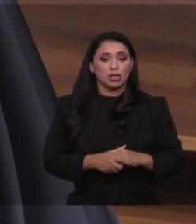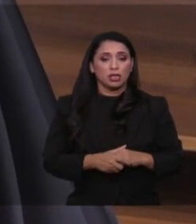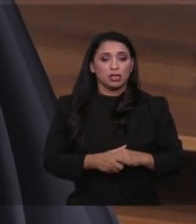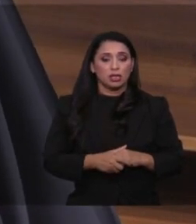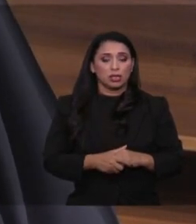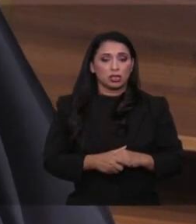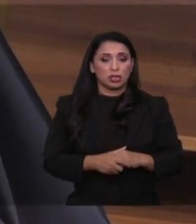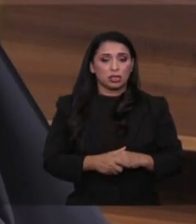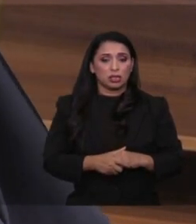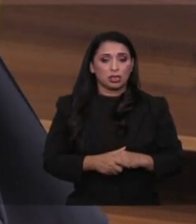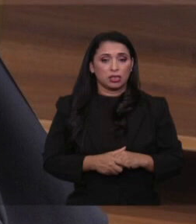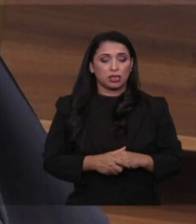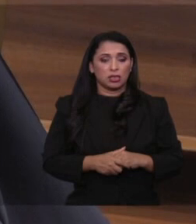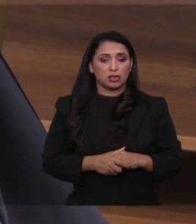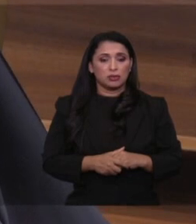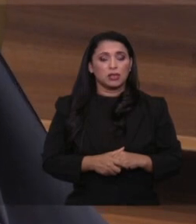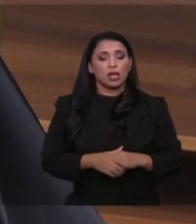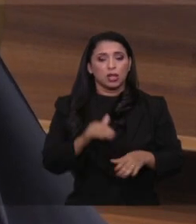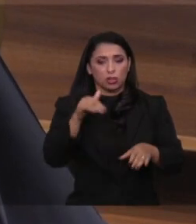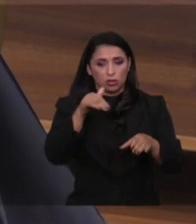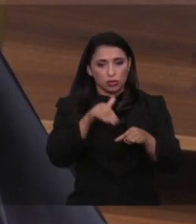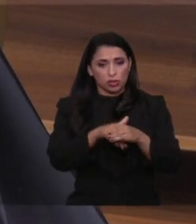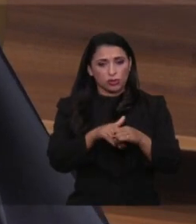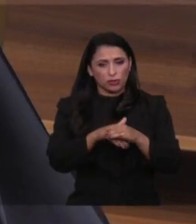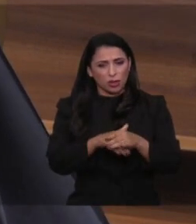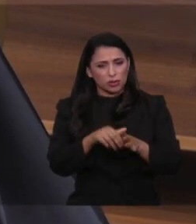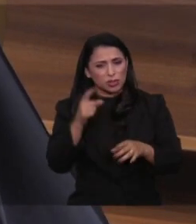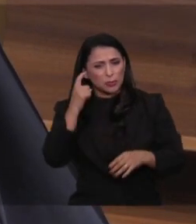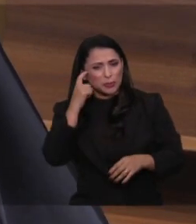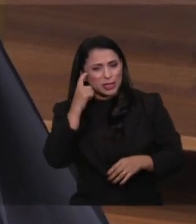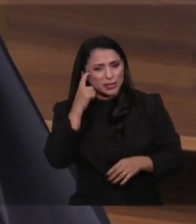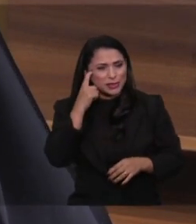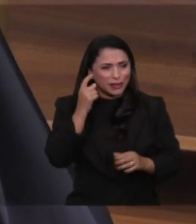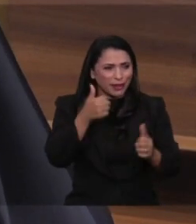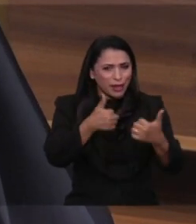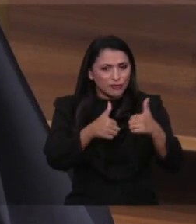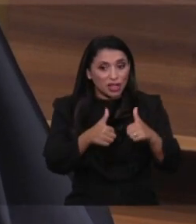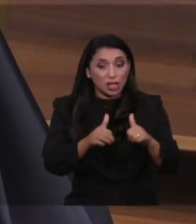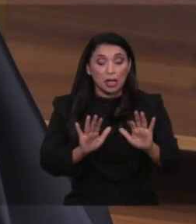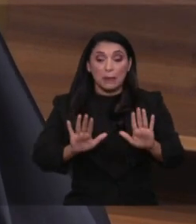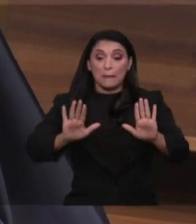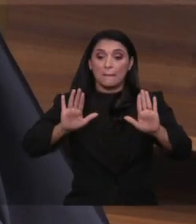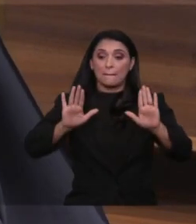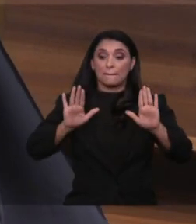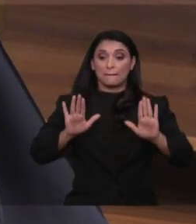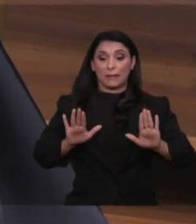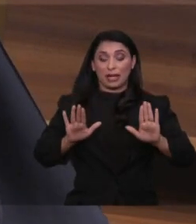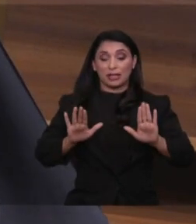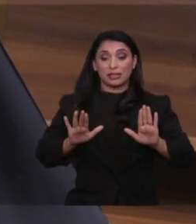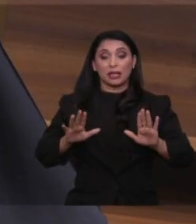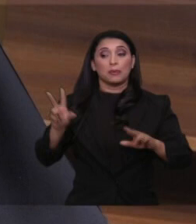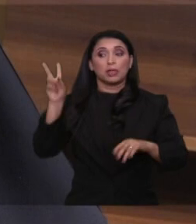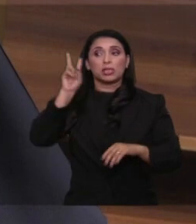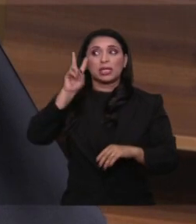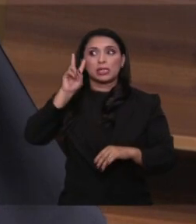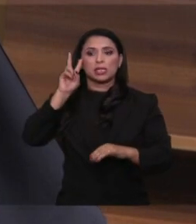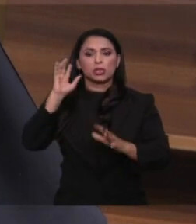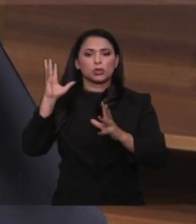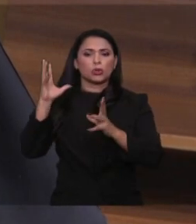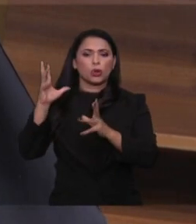chegaram, né, esses votos a me balançar, ministro Luiz Fux, mas diante dessa perspectiva histórica, desse